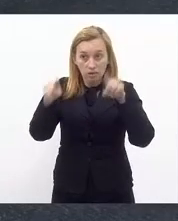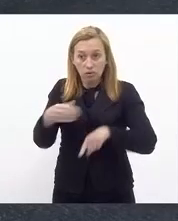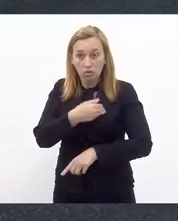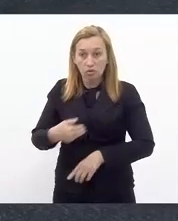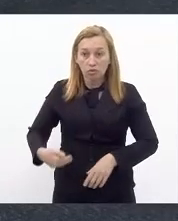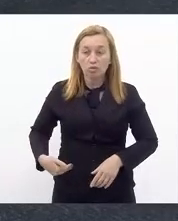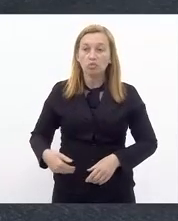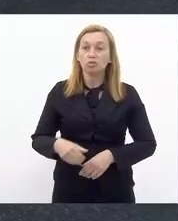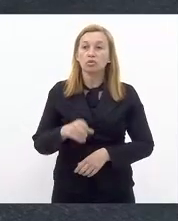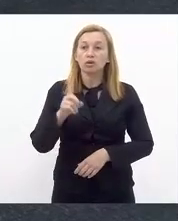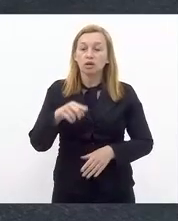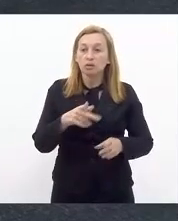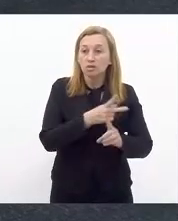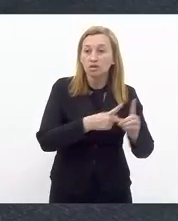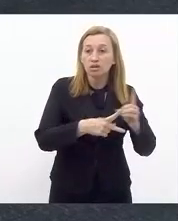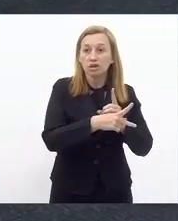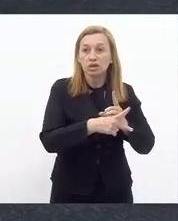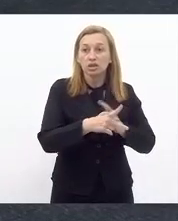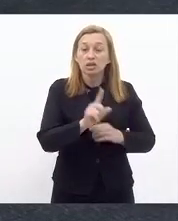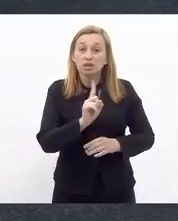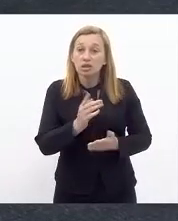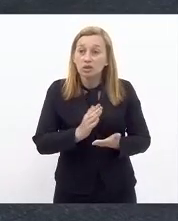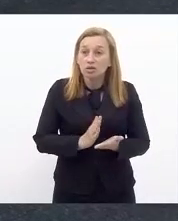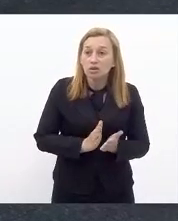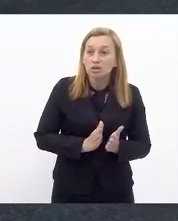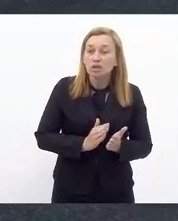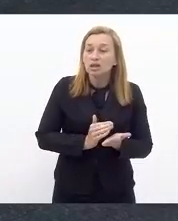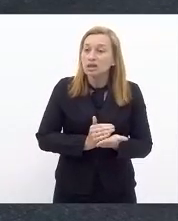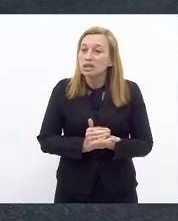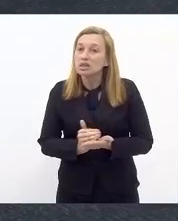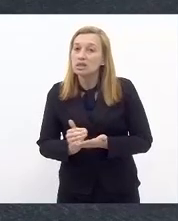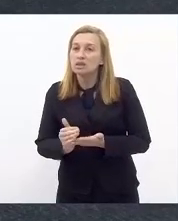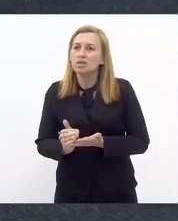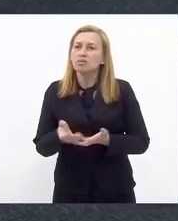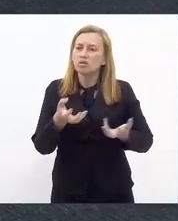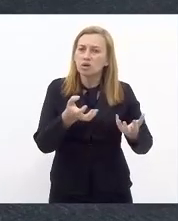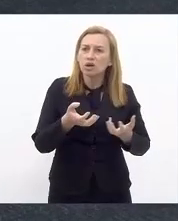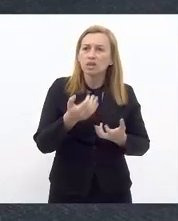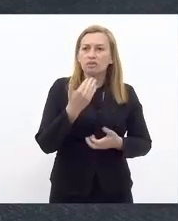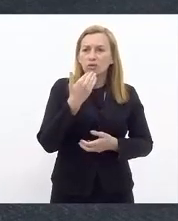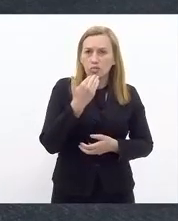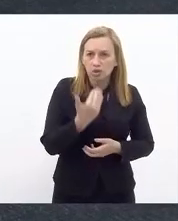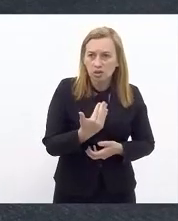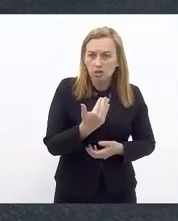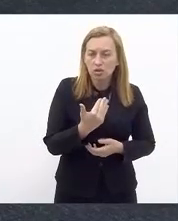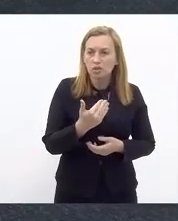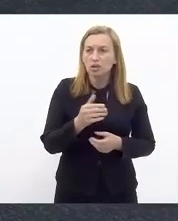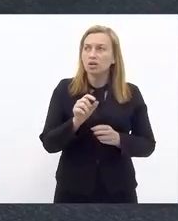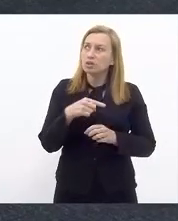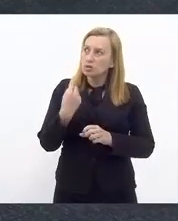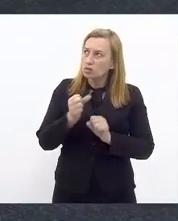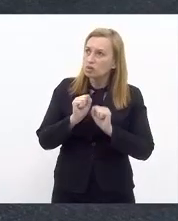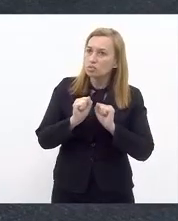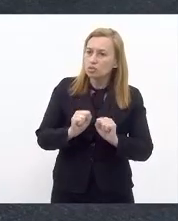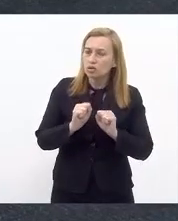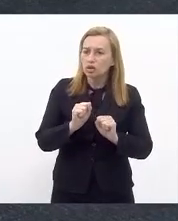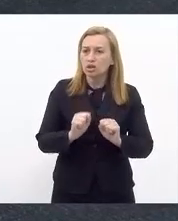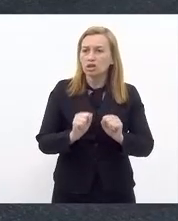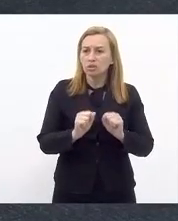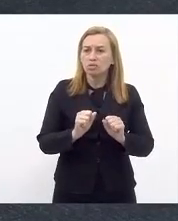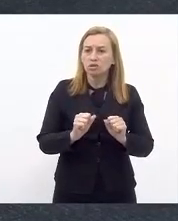que a Previdência mas ainda não comi seguimos iniciar Então queria fazer uma ponderação se nós poderíamos